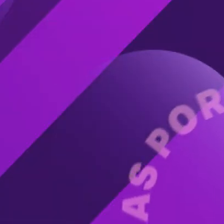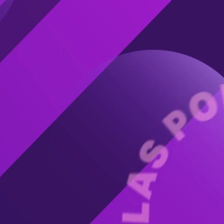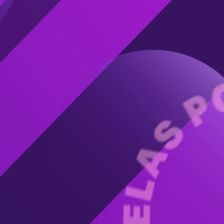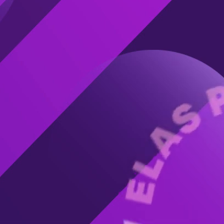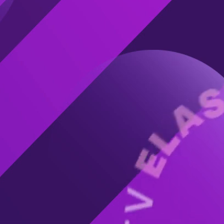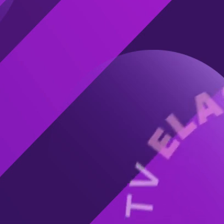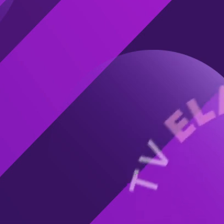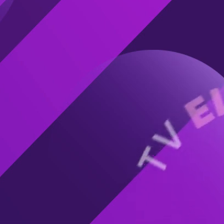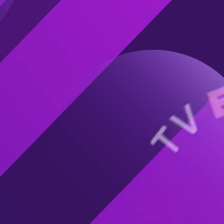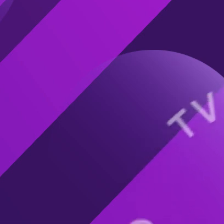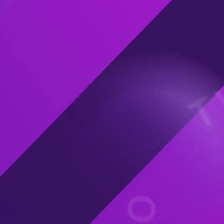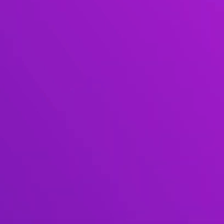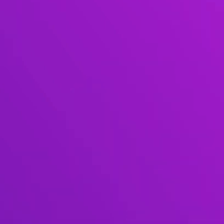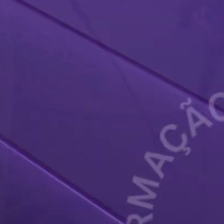espaços.